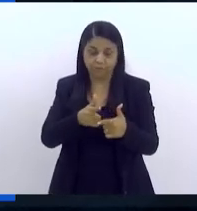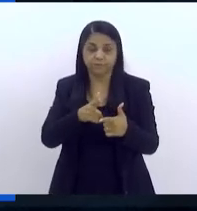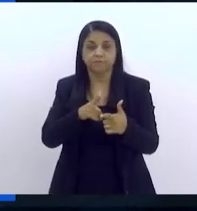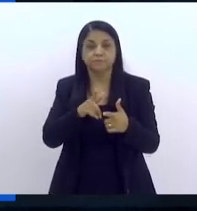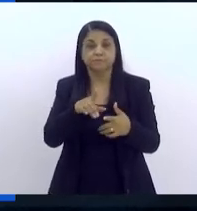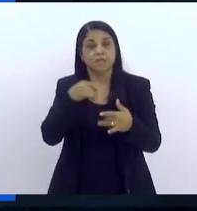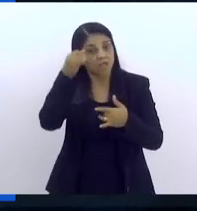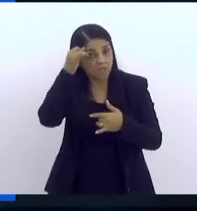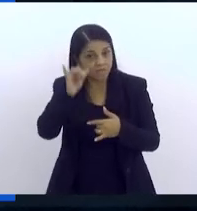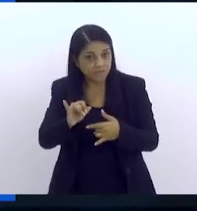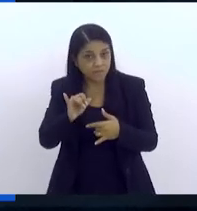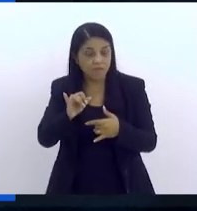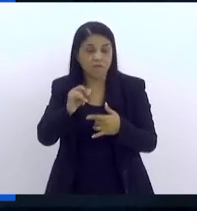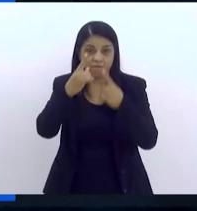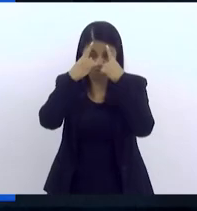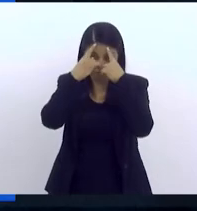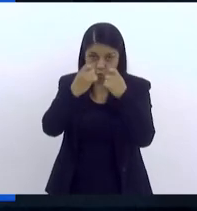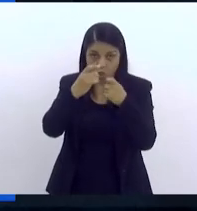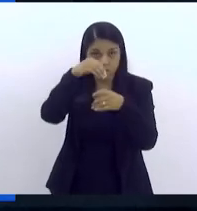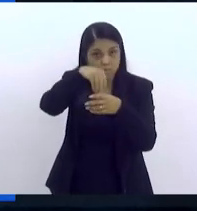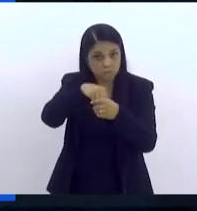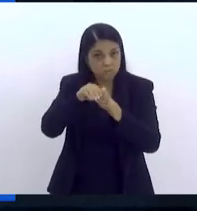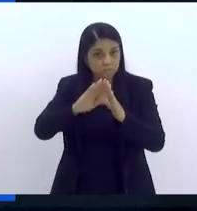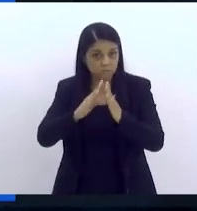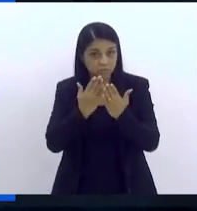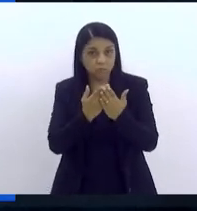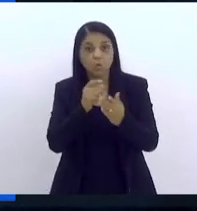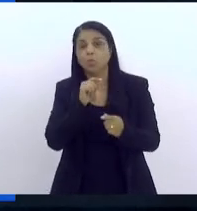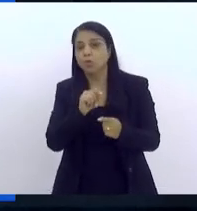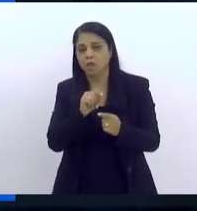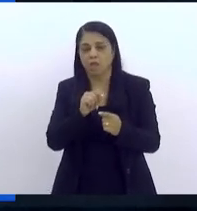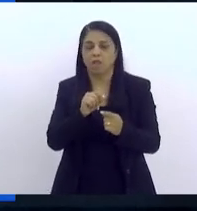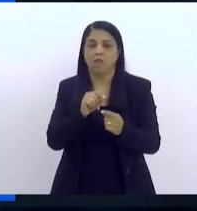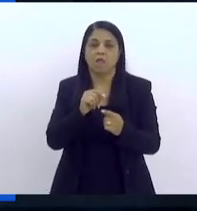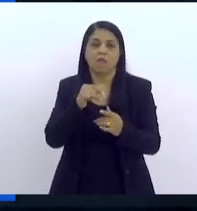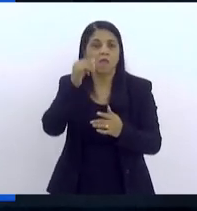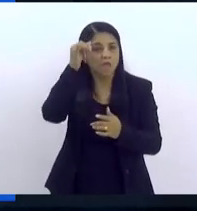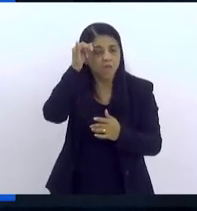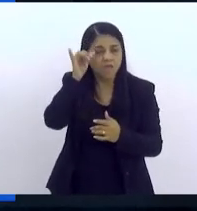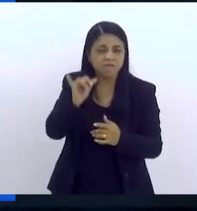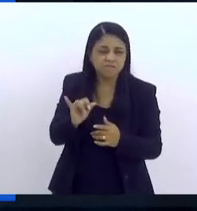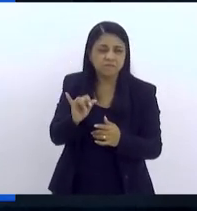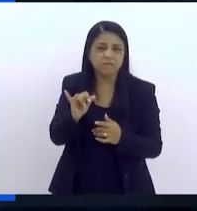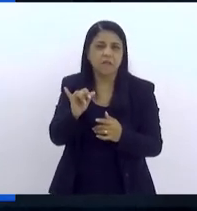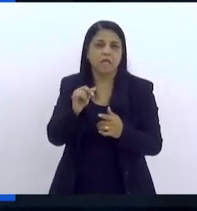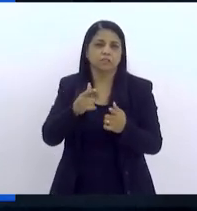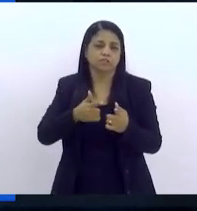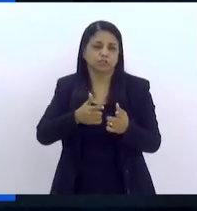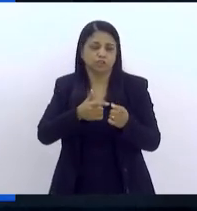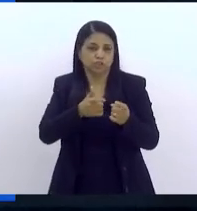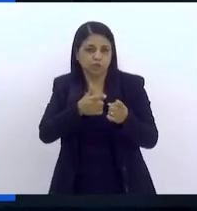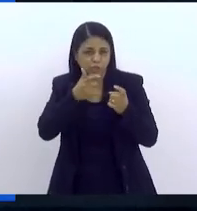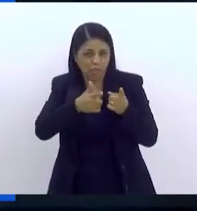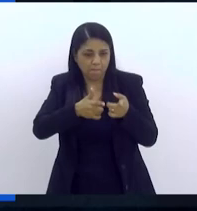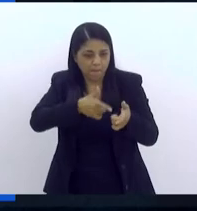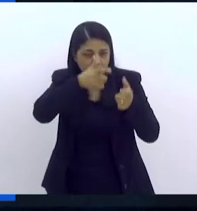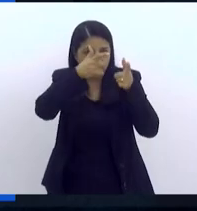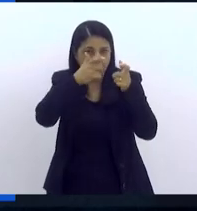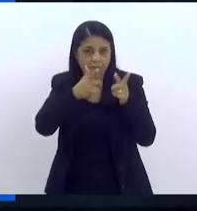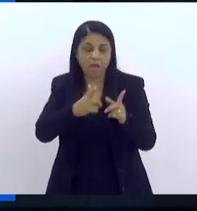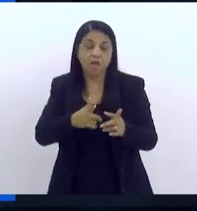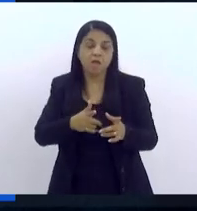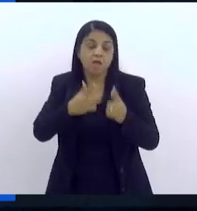prevenir a violência as escolas não é só prevenir a esses ataques ou prevenir tiroteios ou esse tipo de